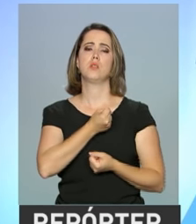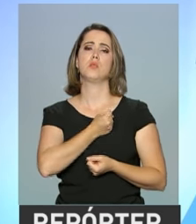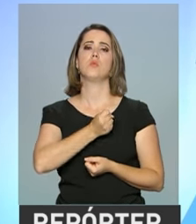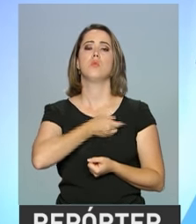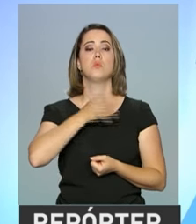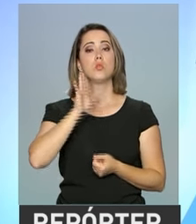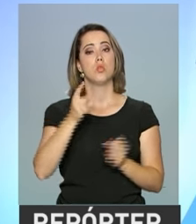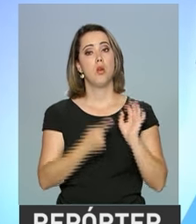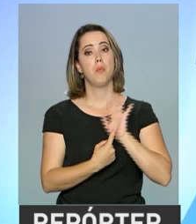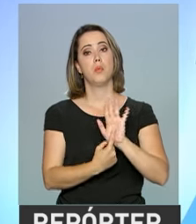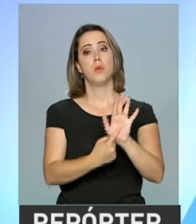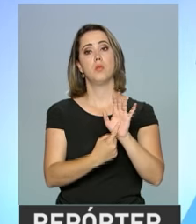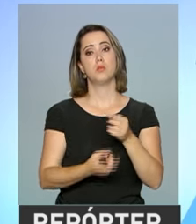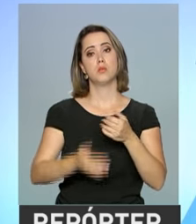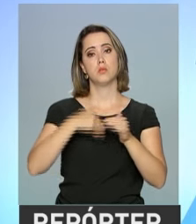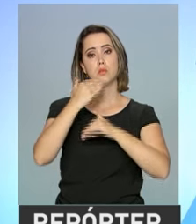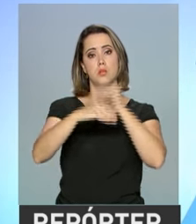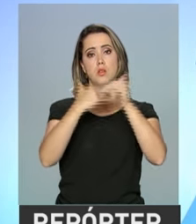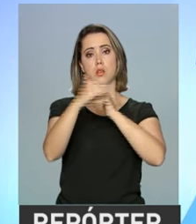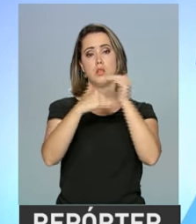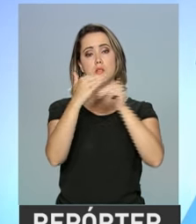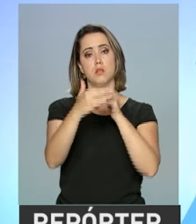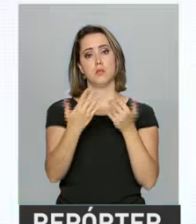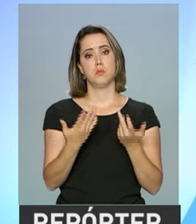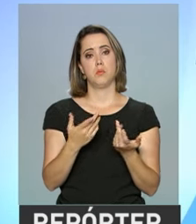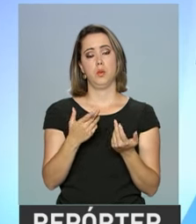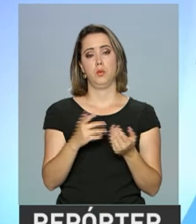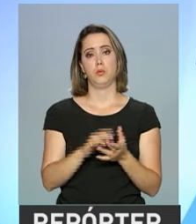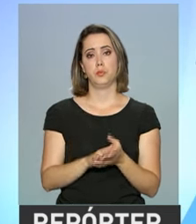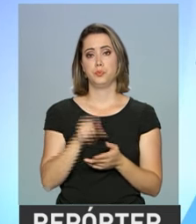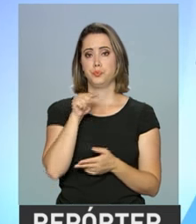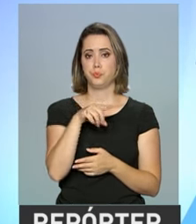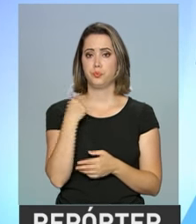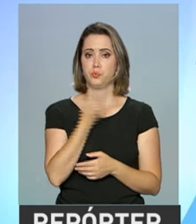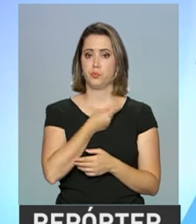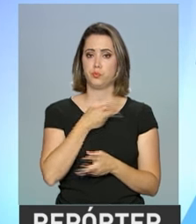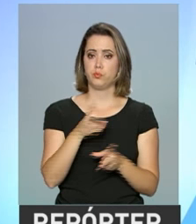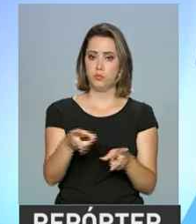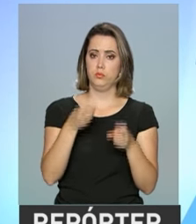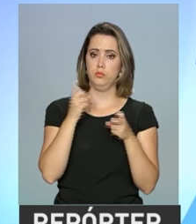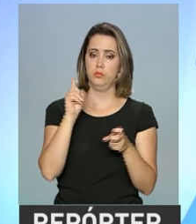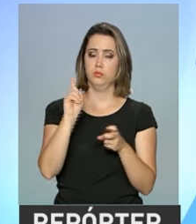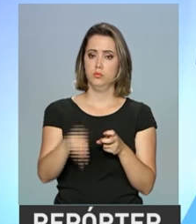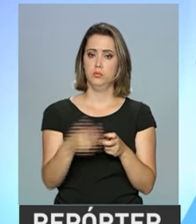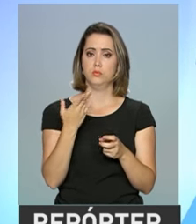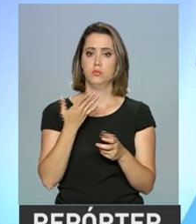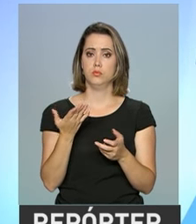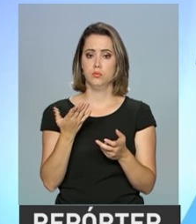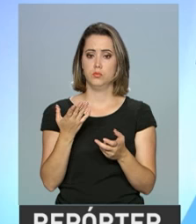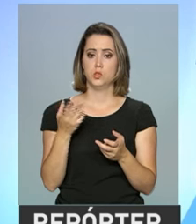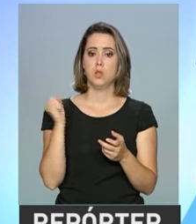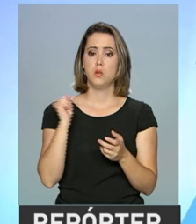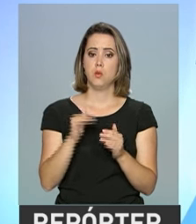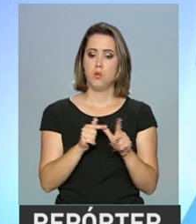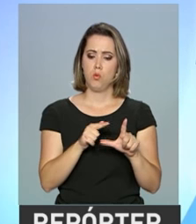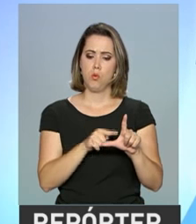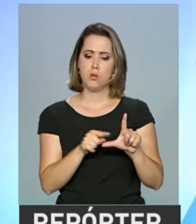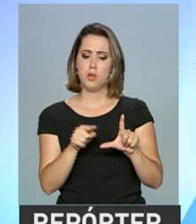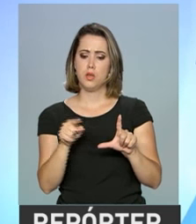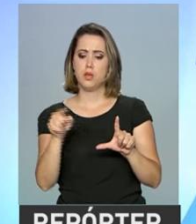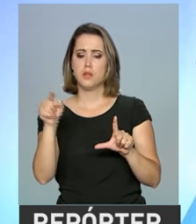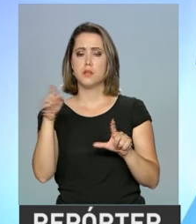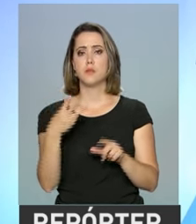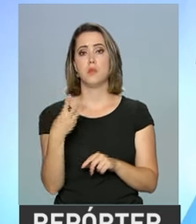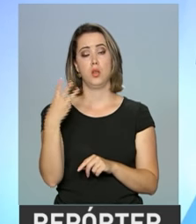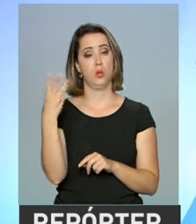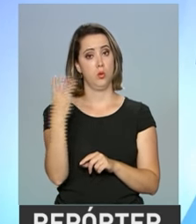crescimento sobre o mês anterior, mas sobre o mesmo mês do ano passado. Então, a nossa previsão é o que chamado crescimento na ponta. Último